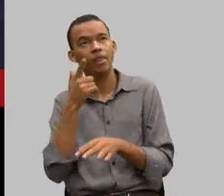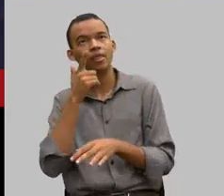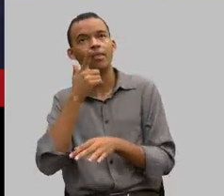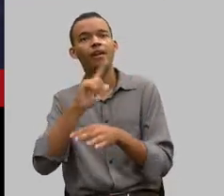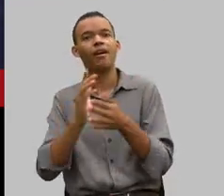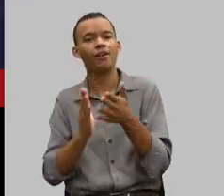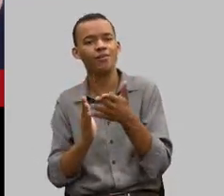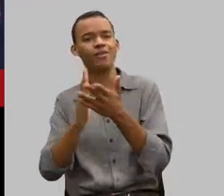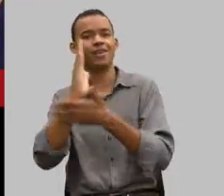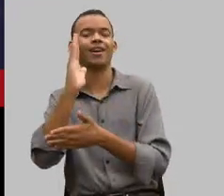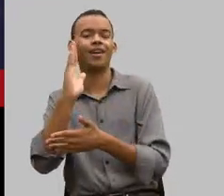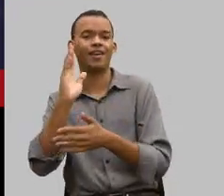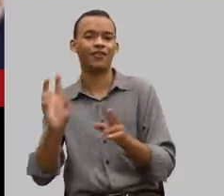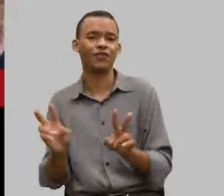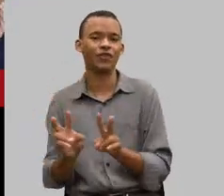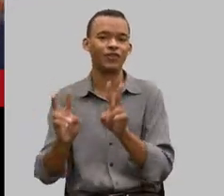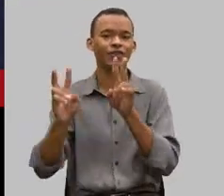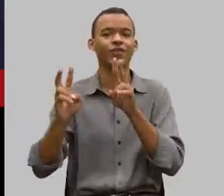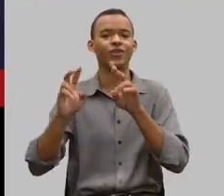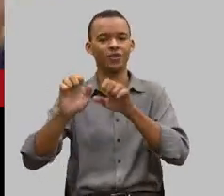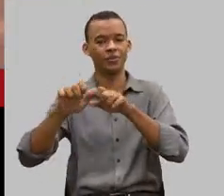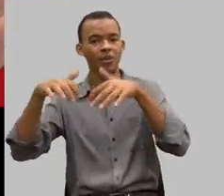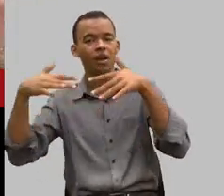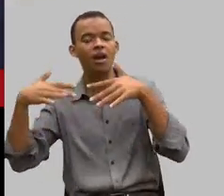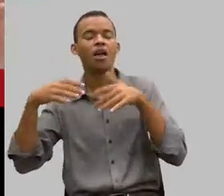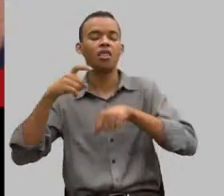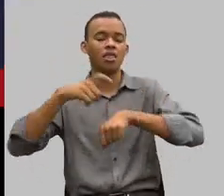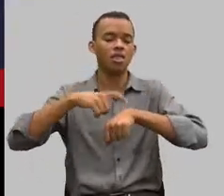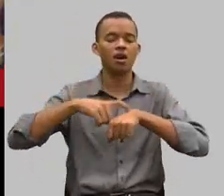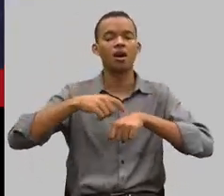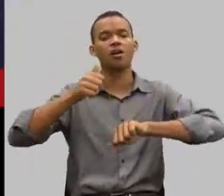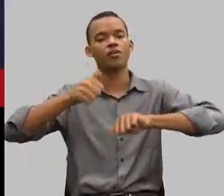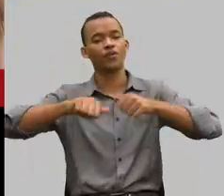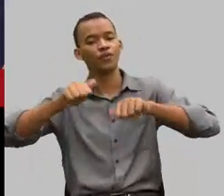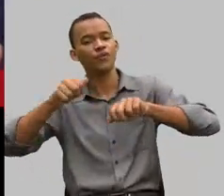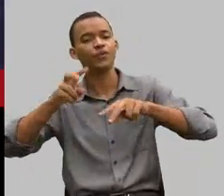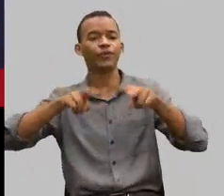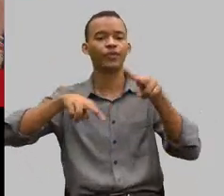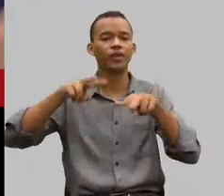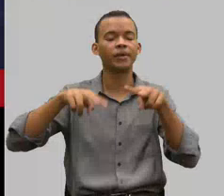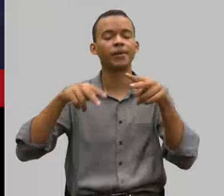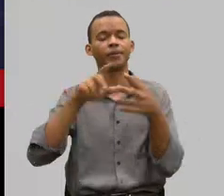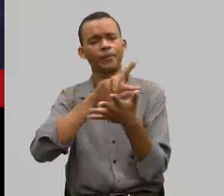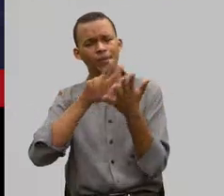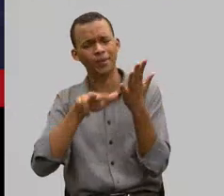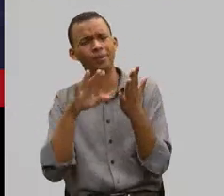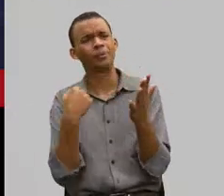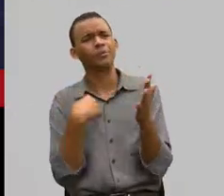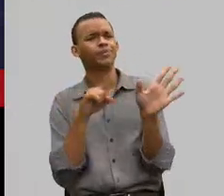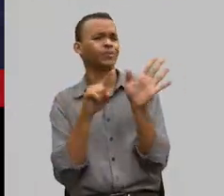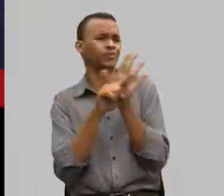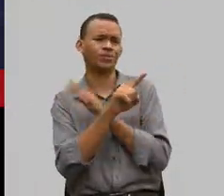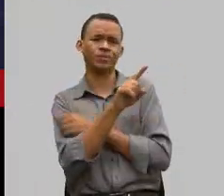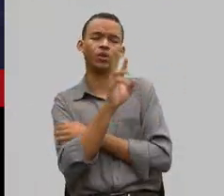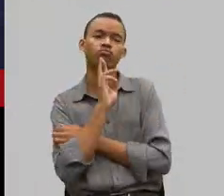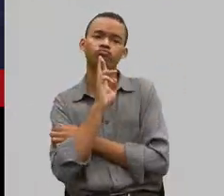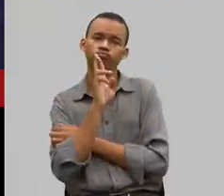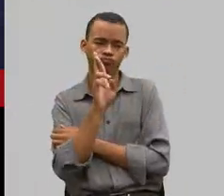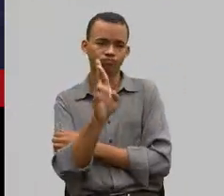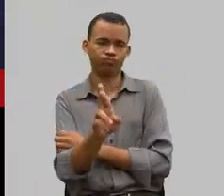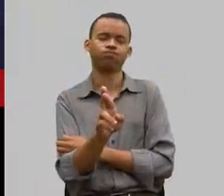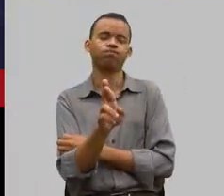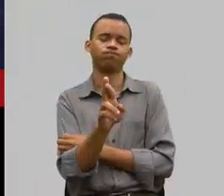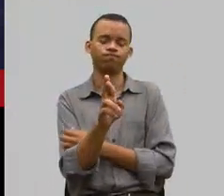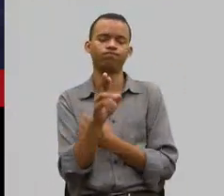poderia justificar tempo avaliação impactos né então eu reforça o questionamento porque ele não foi respondido eh